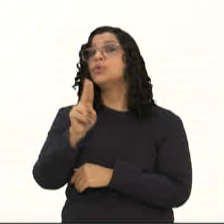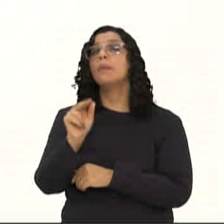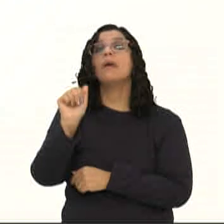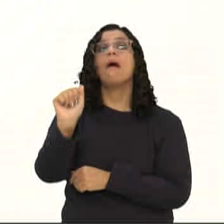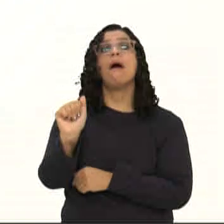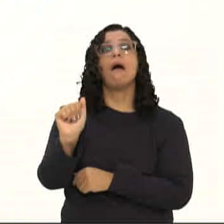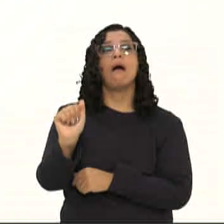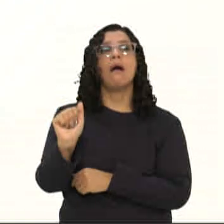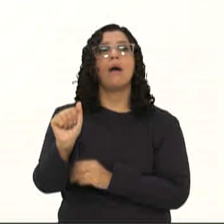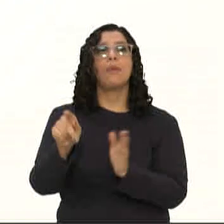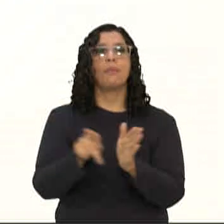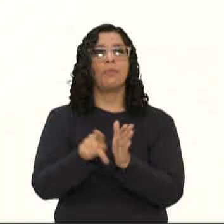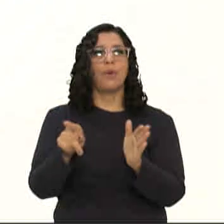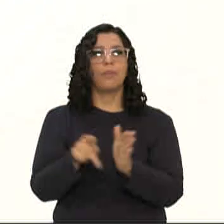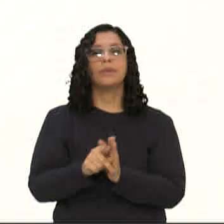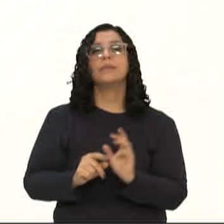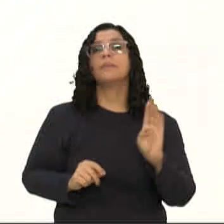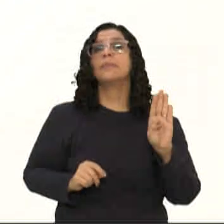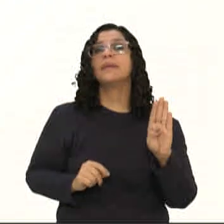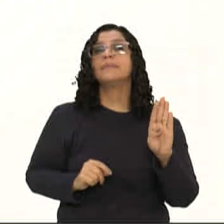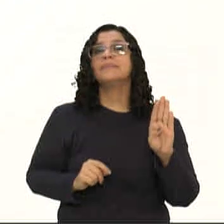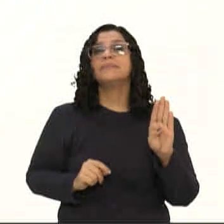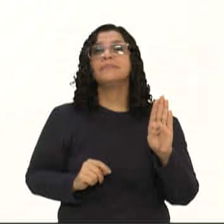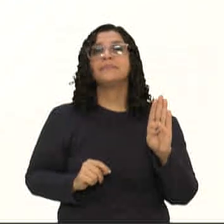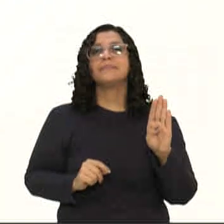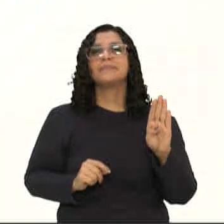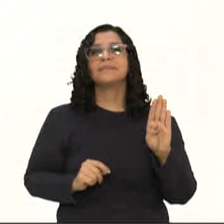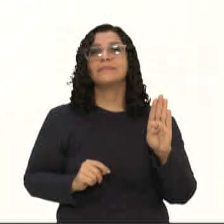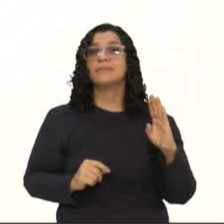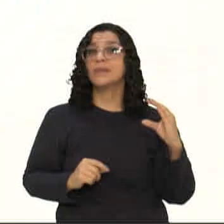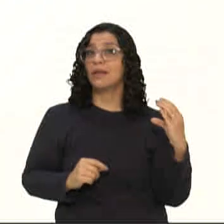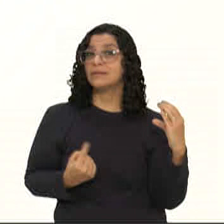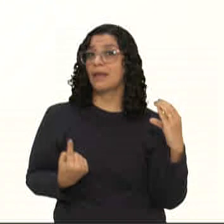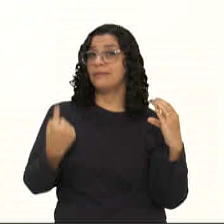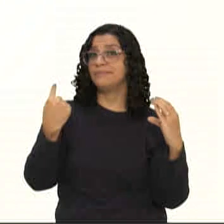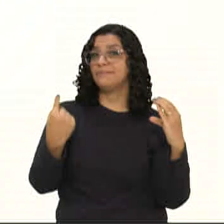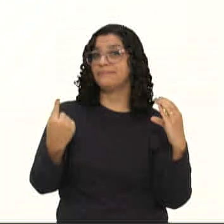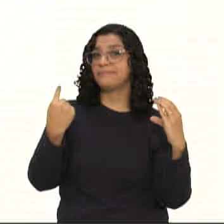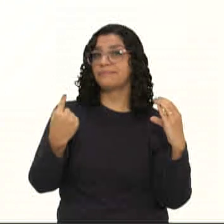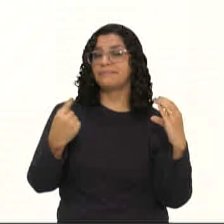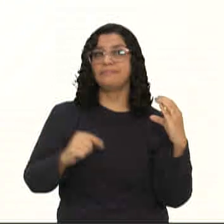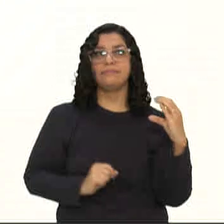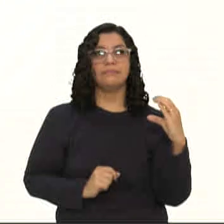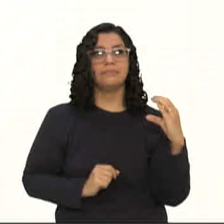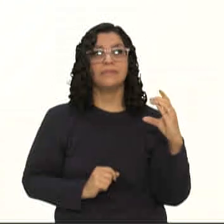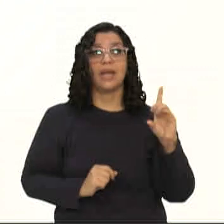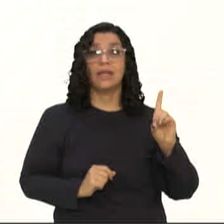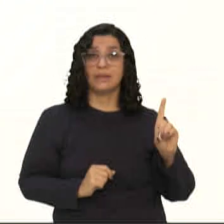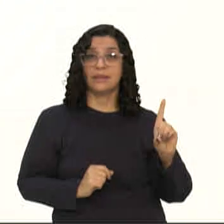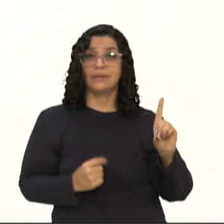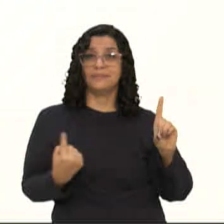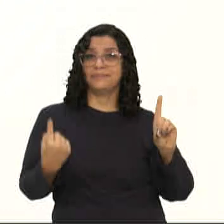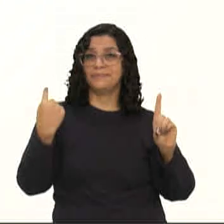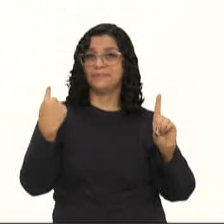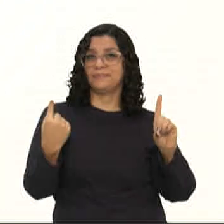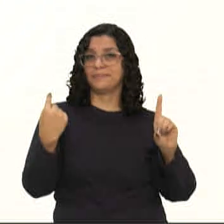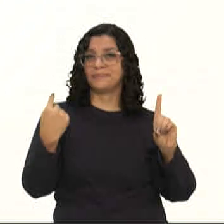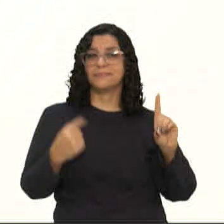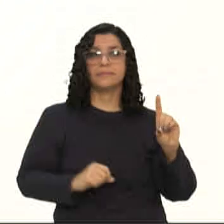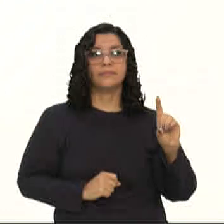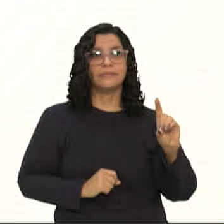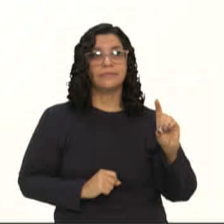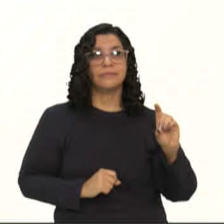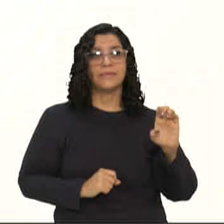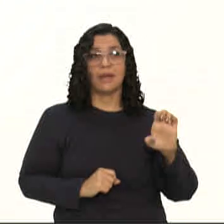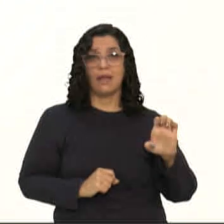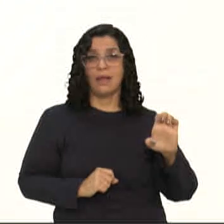A, experimento de Rutherford, letra B, experimento de Faraday, letra C, experimento de Oersted, letra D,